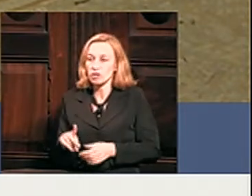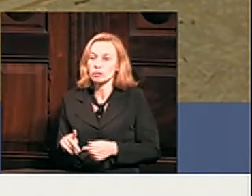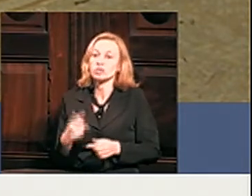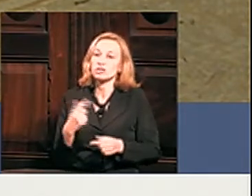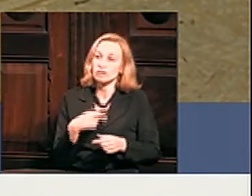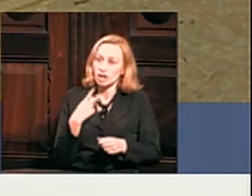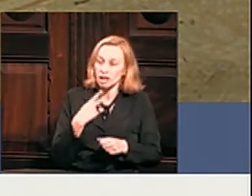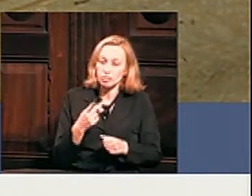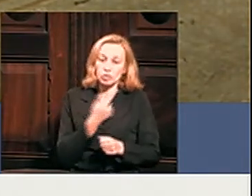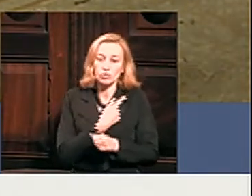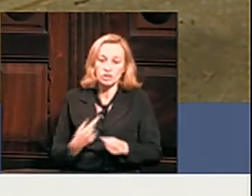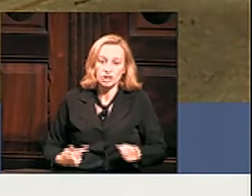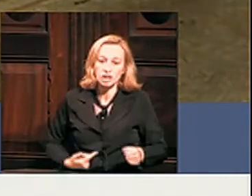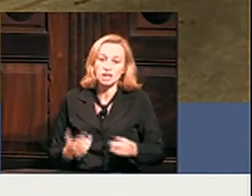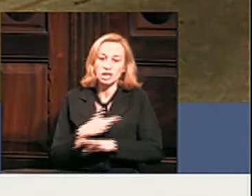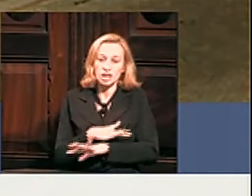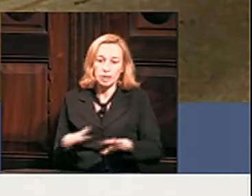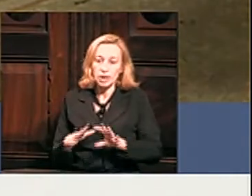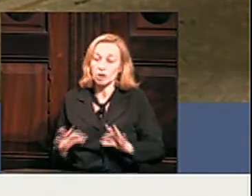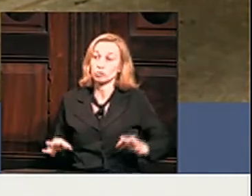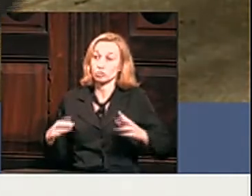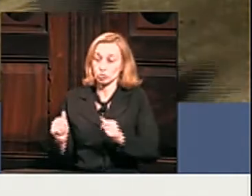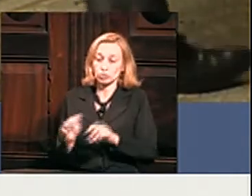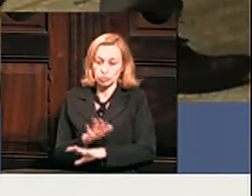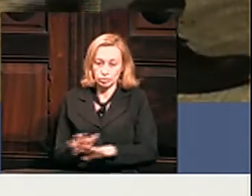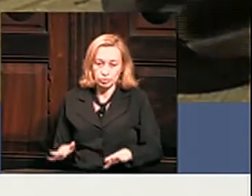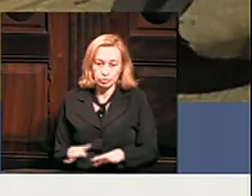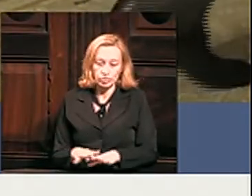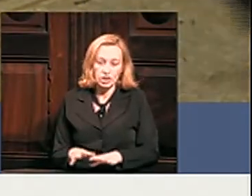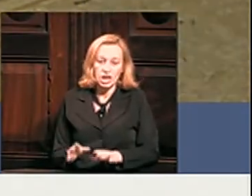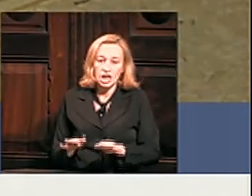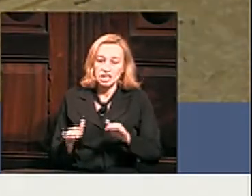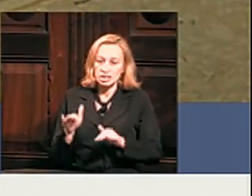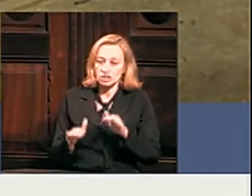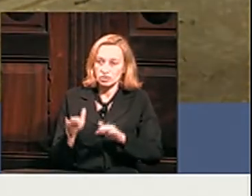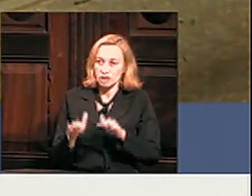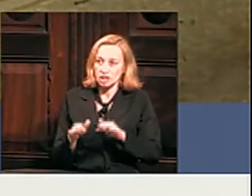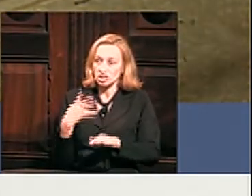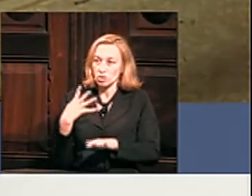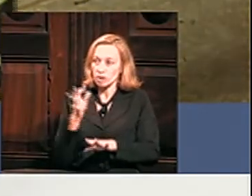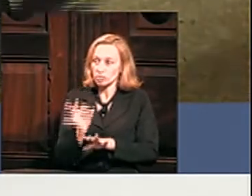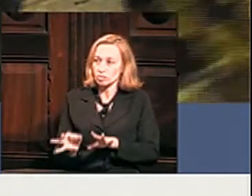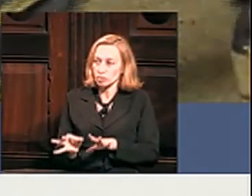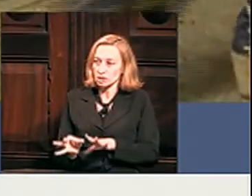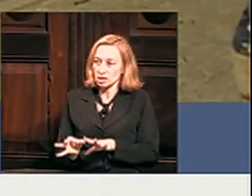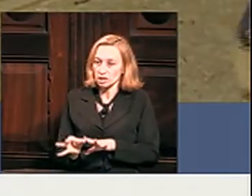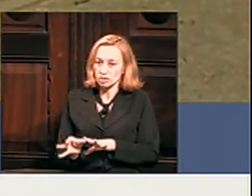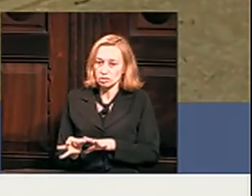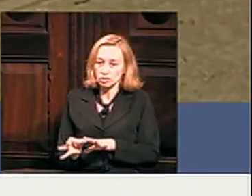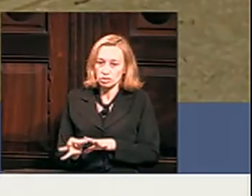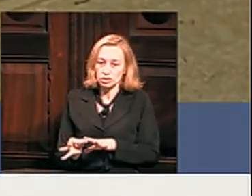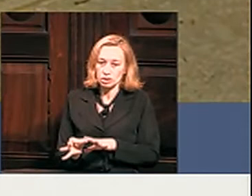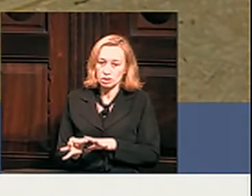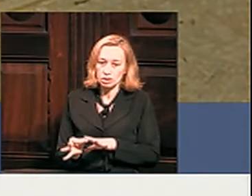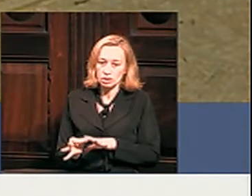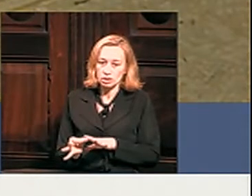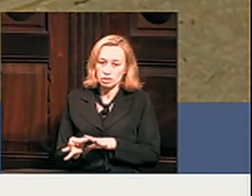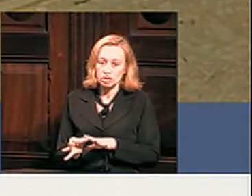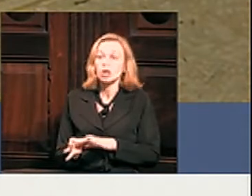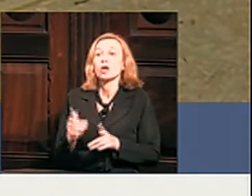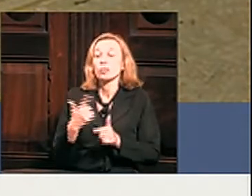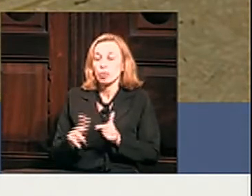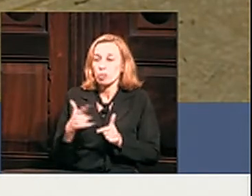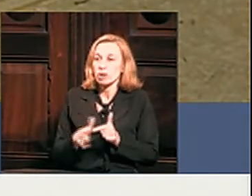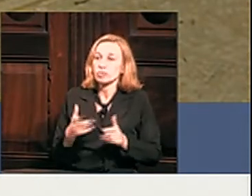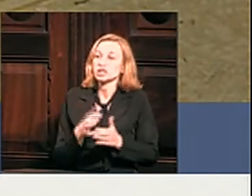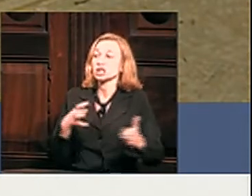e equiparará e acabará com essa diferença. Essa diferença de 4 pontos percentuais causava graves problemas